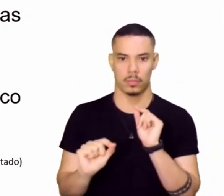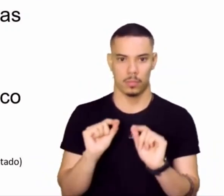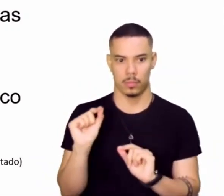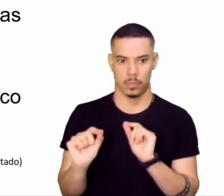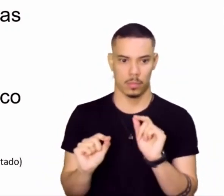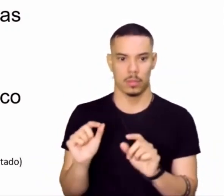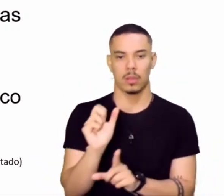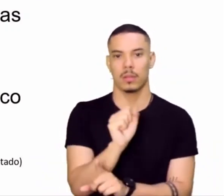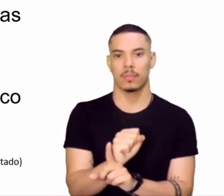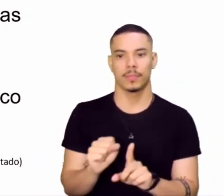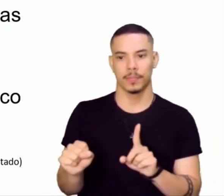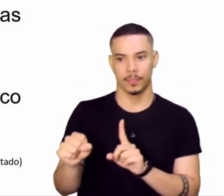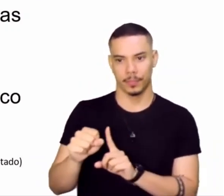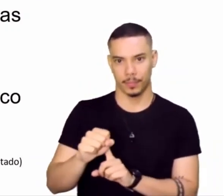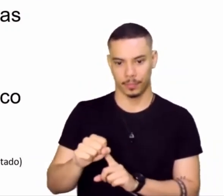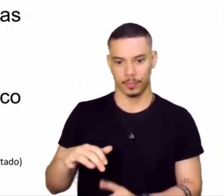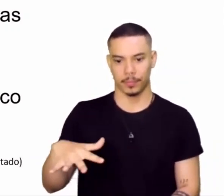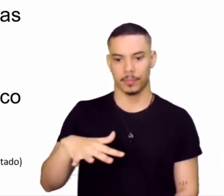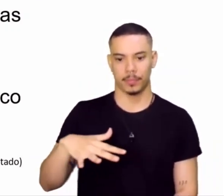do socialismo,